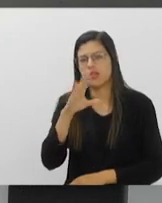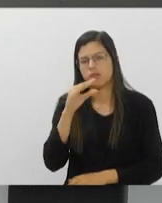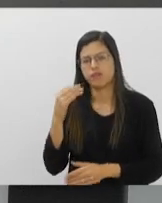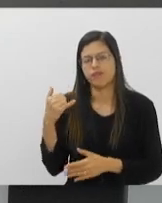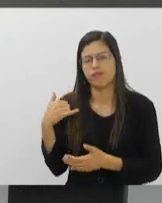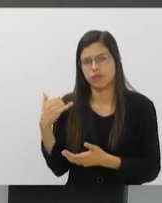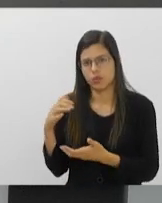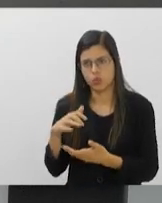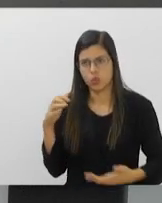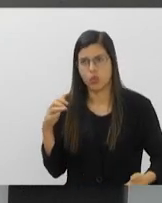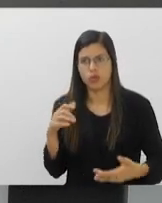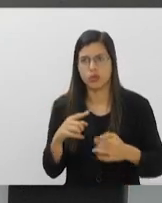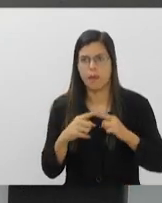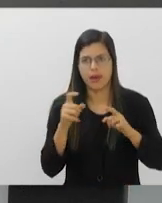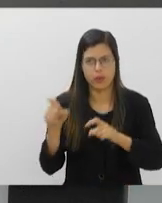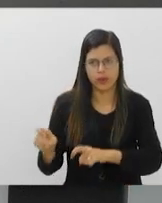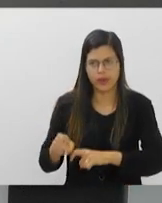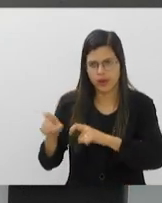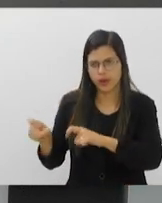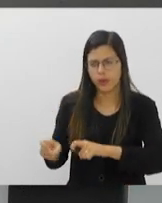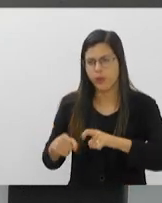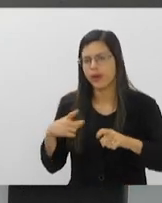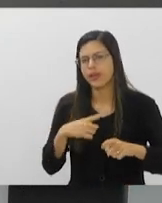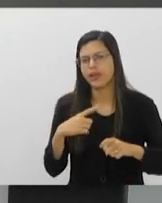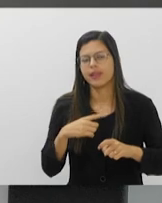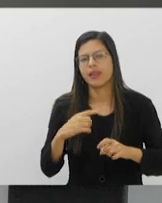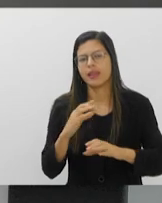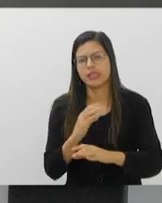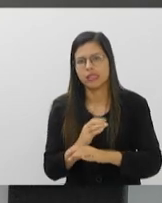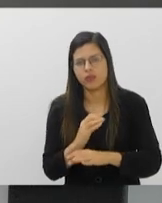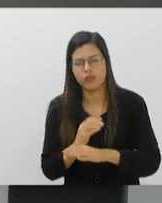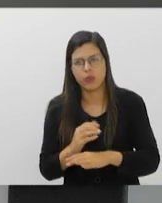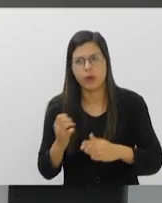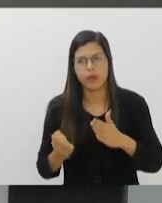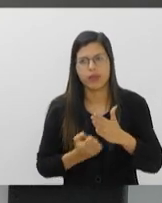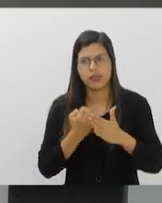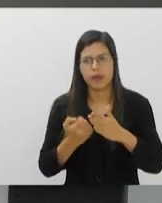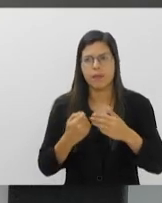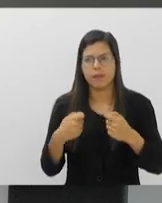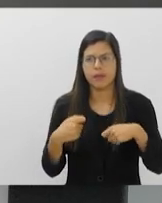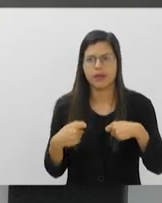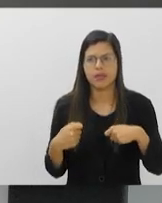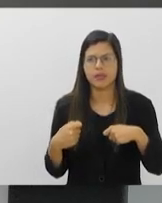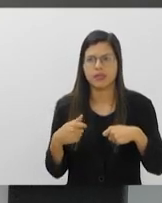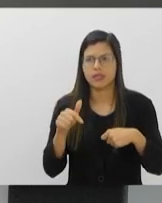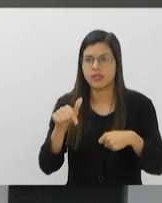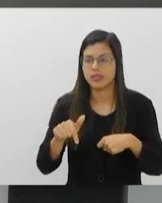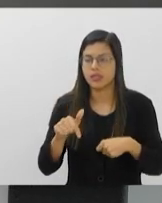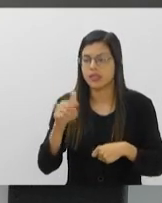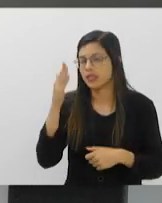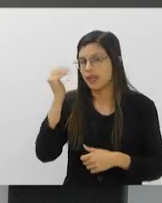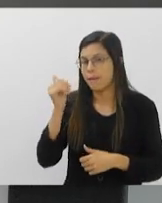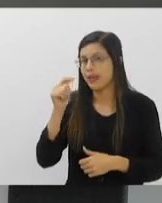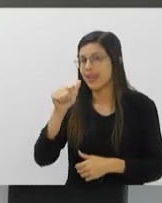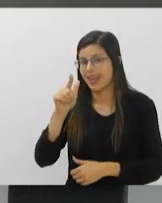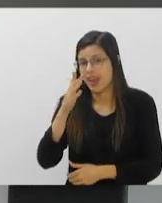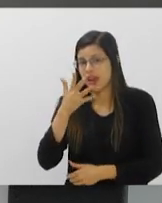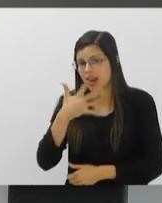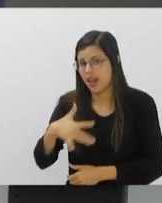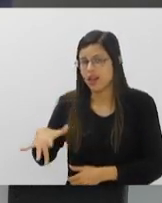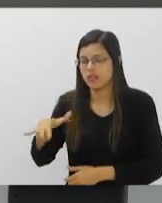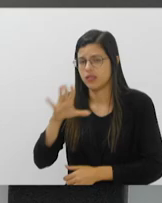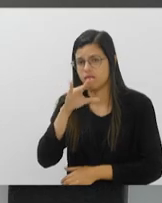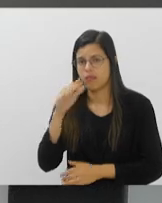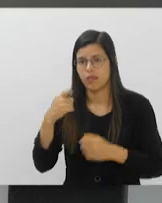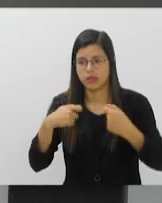interior que pega civil Empresarial etc e tem que ter uma marcação pro juiz saber esse aqui é de criança adolescente ele tem que julgar primeiro e